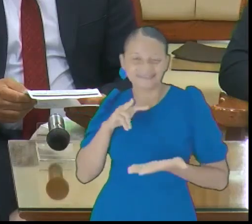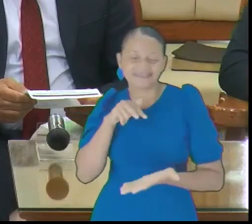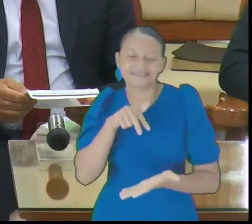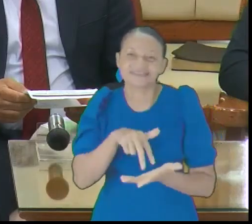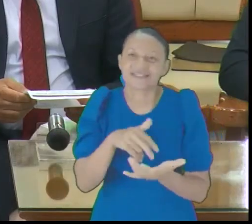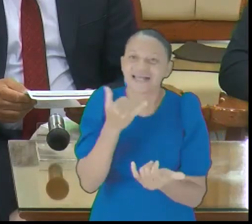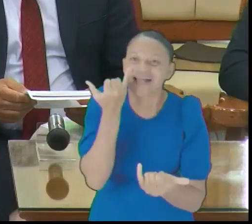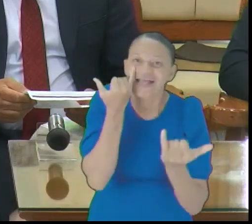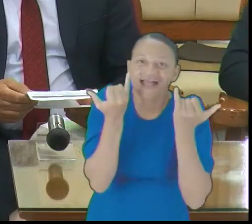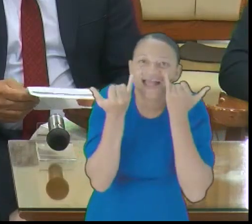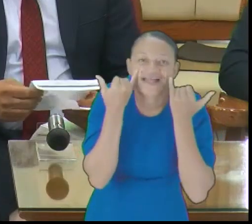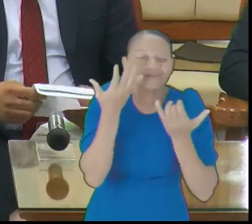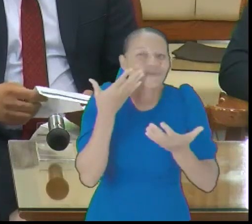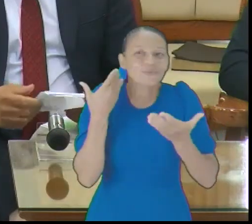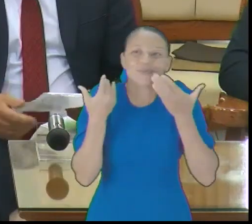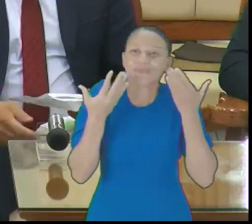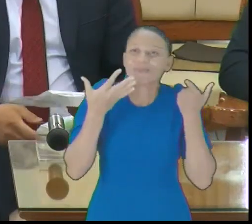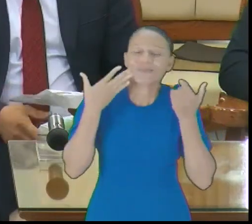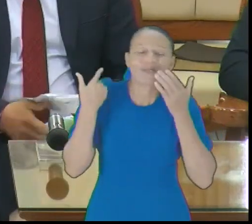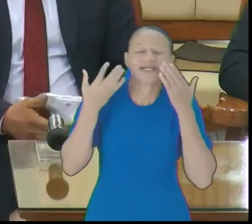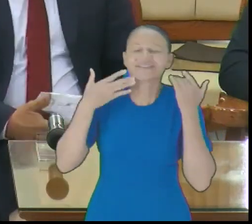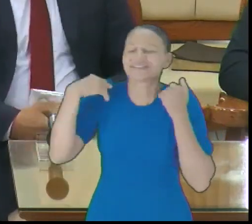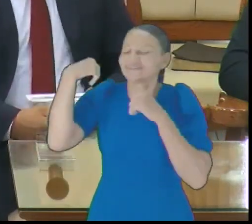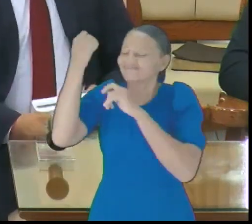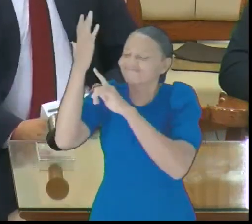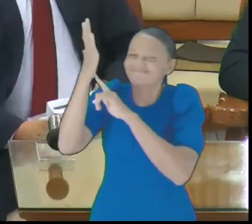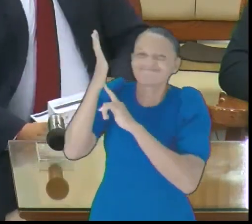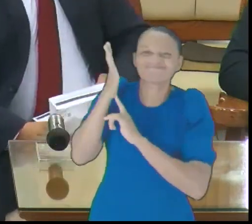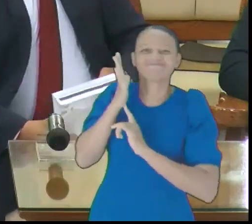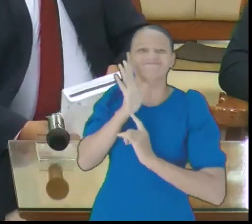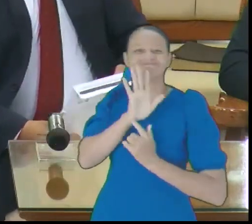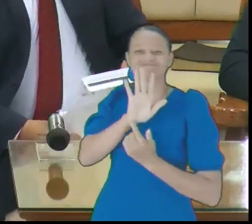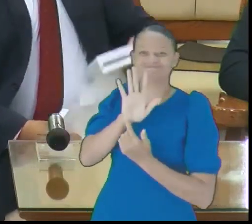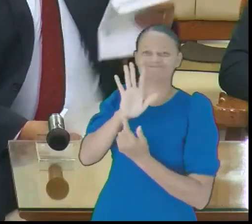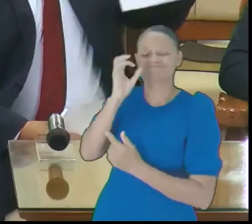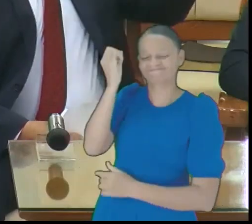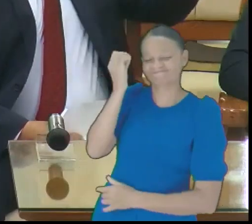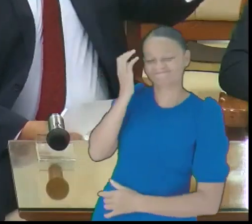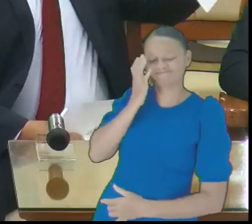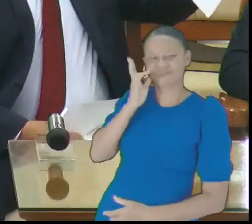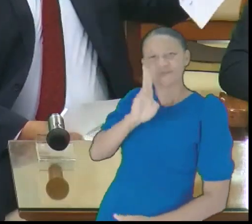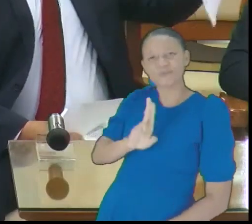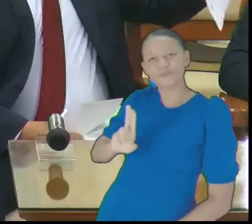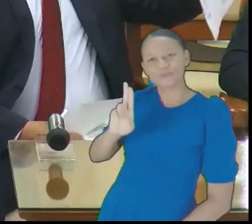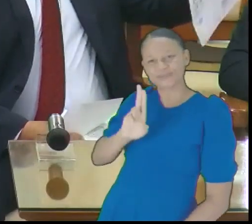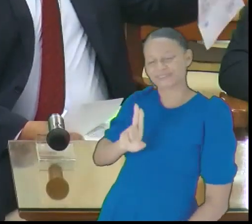e ouvir as revelações de Deus através do nosso pastor.